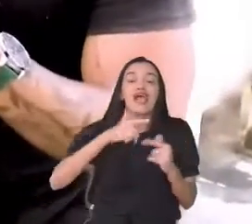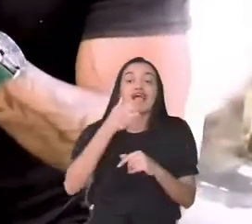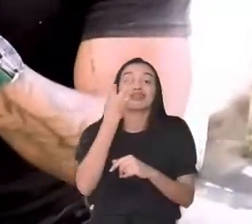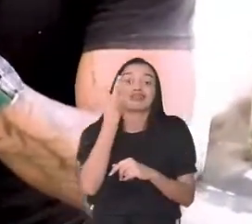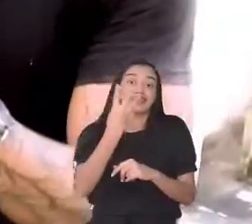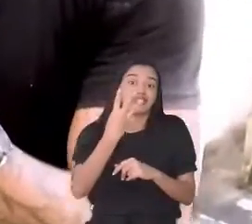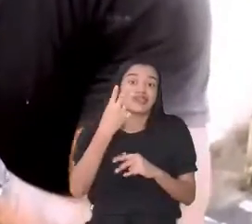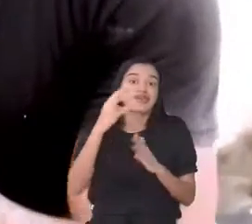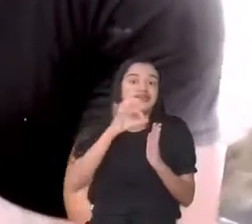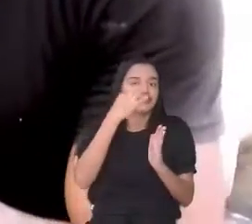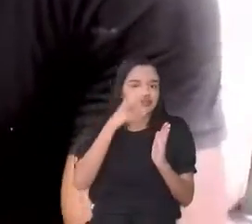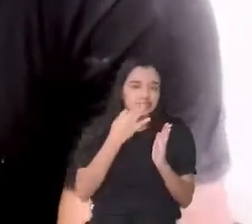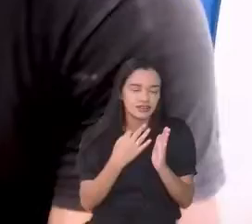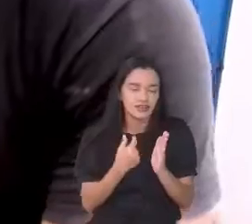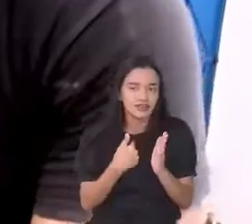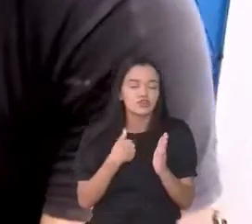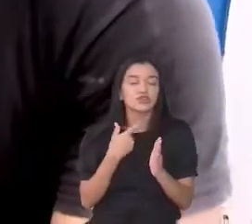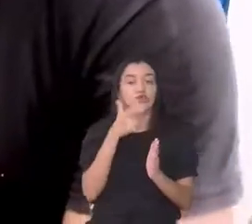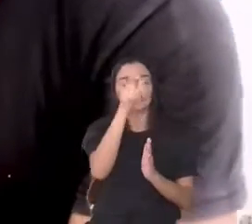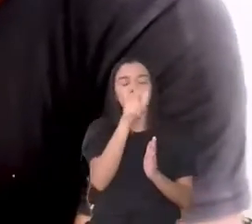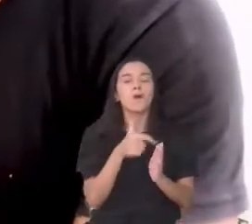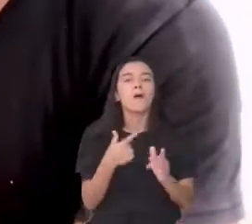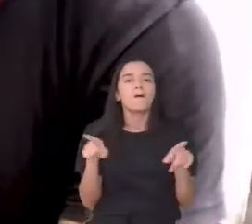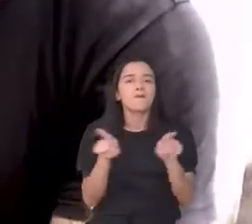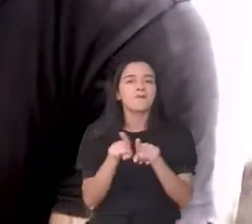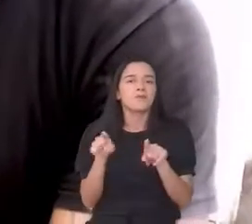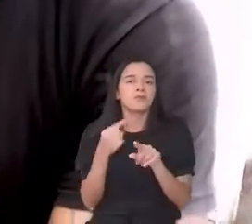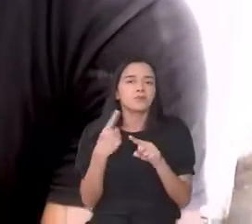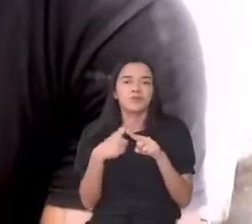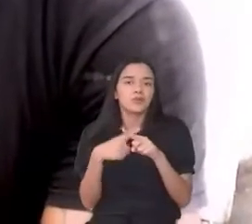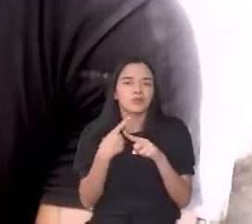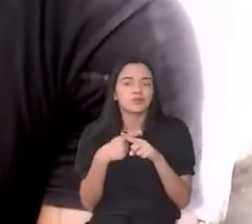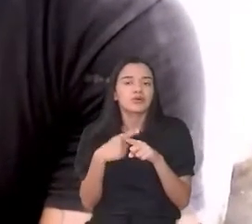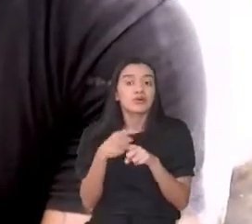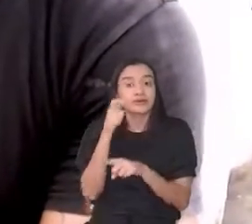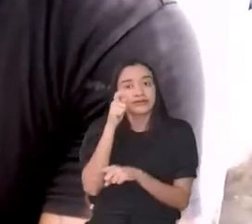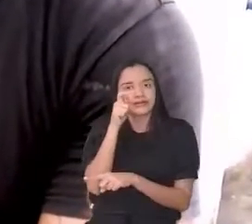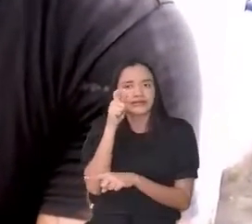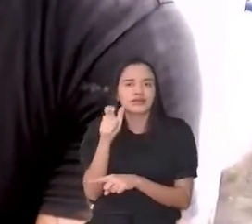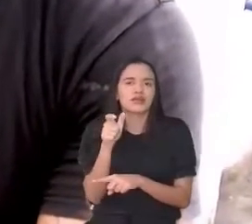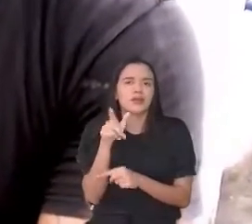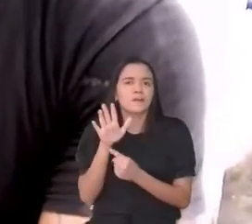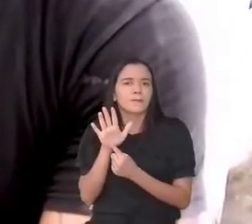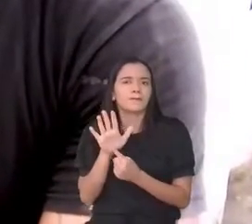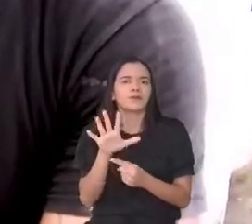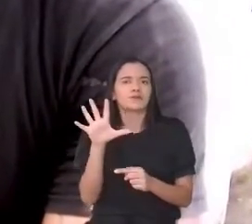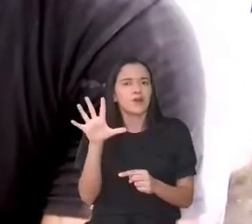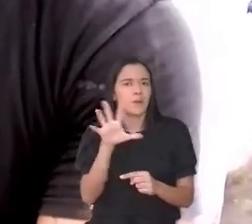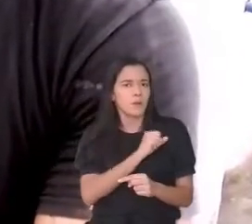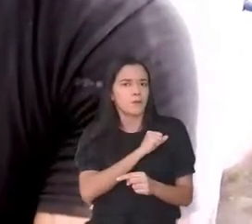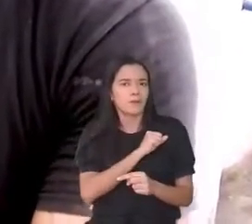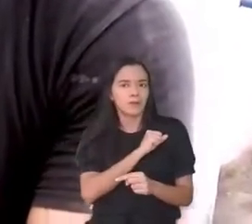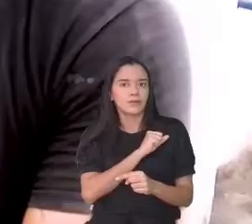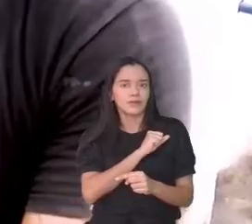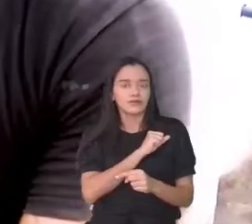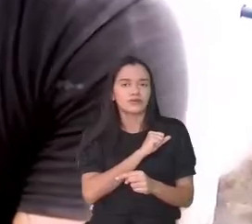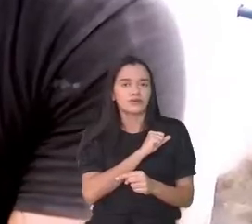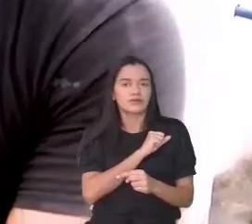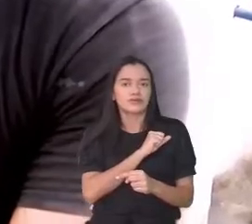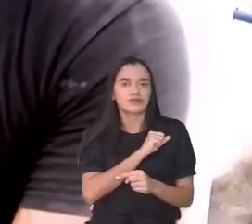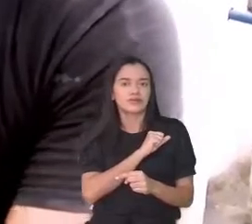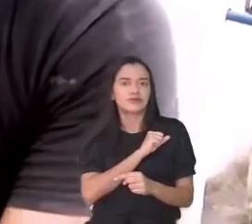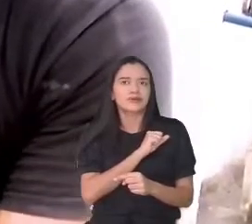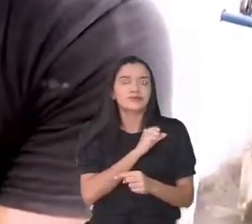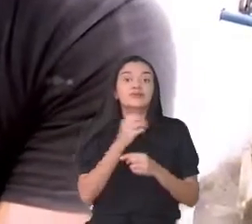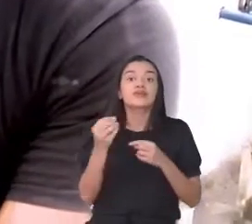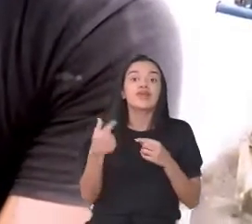escritores, porque ele é muito interessante, que ele mostra o amor sendo